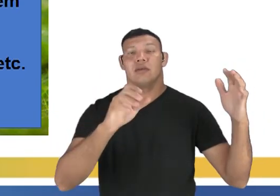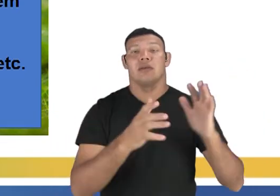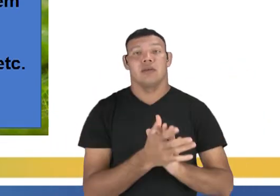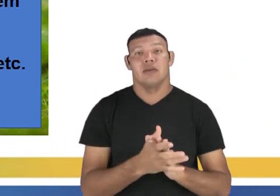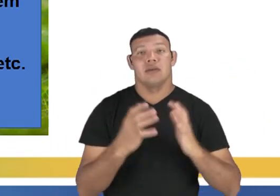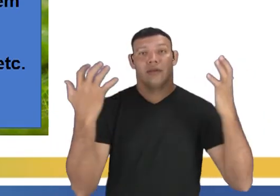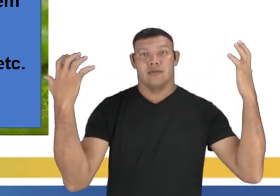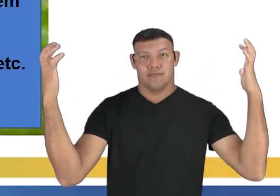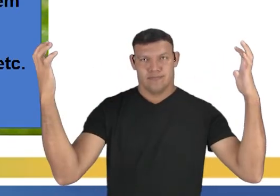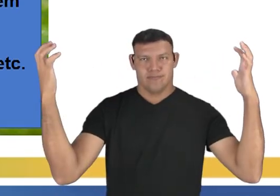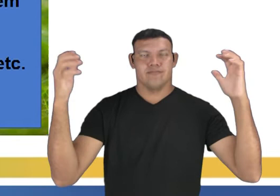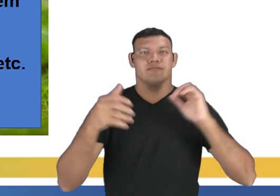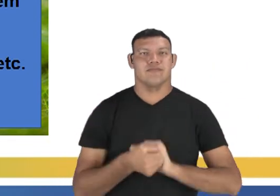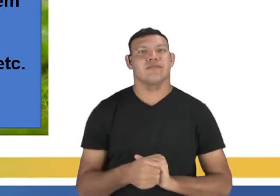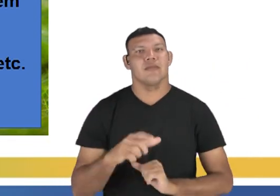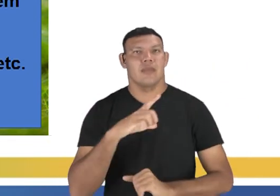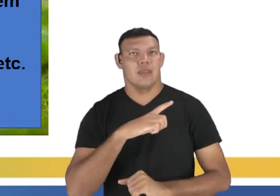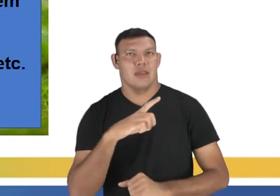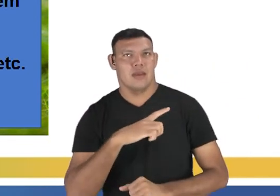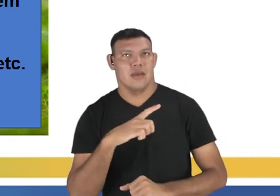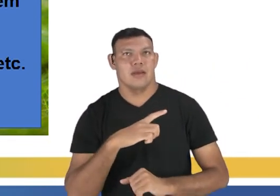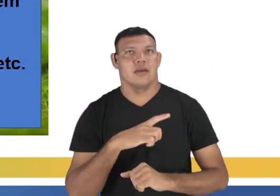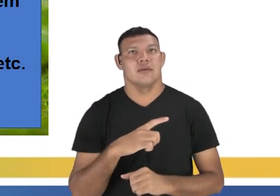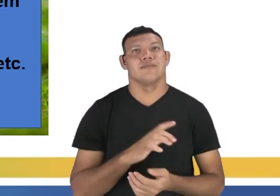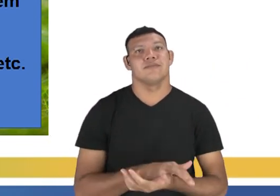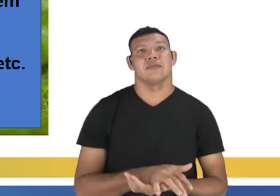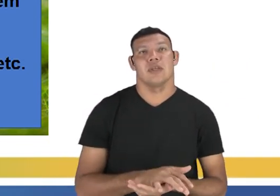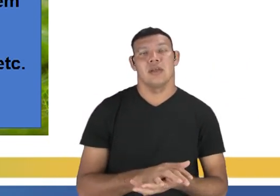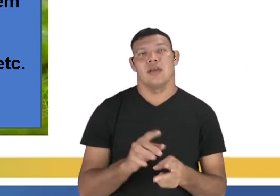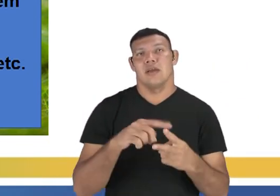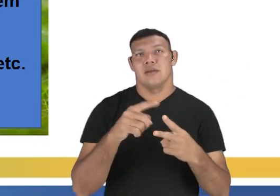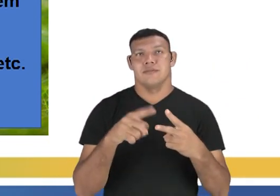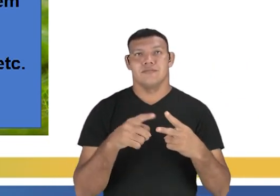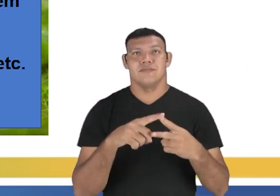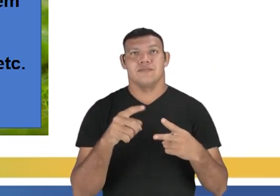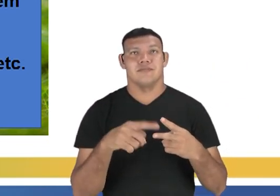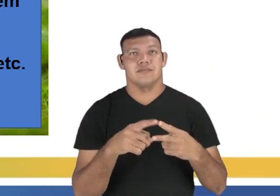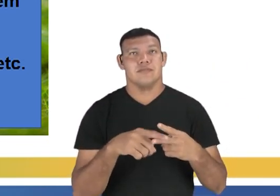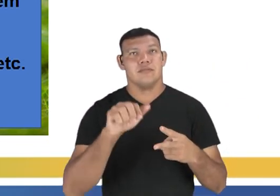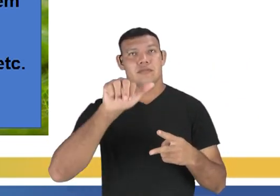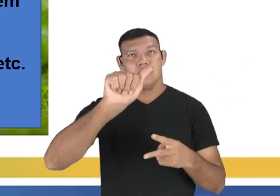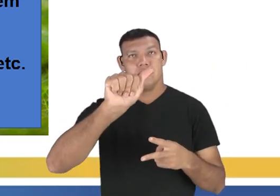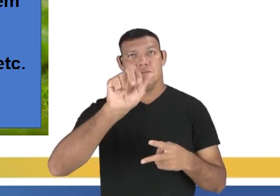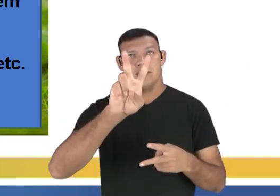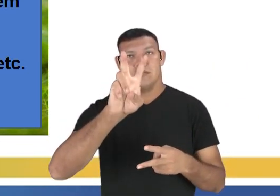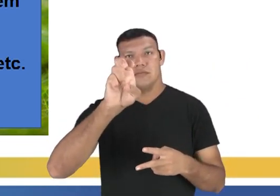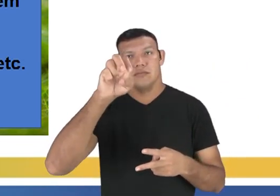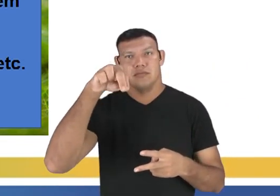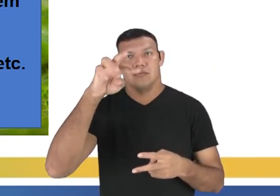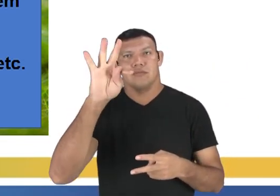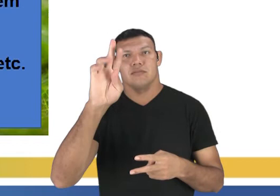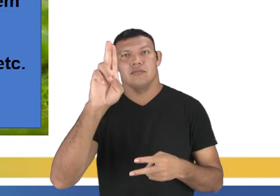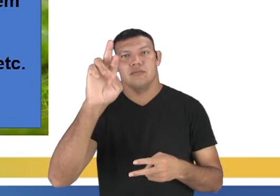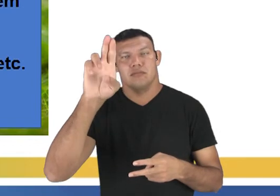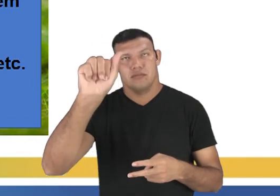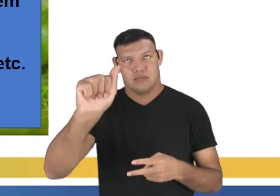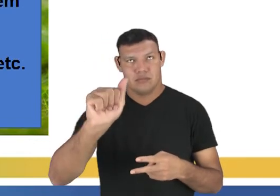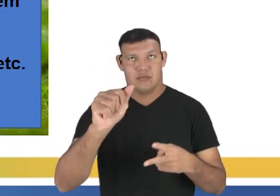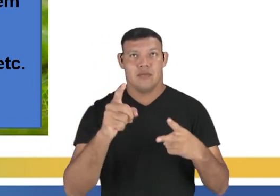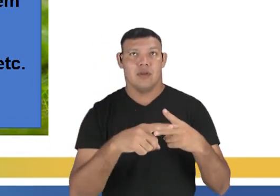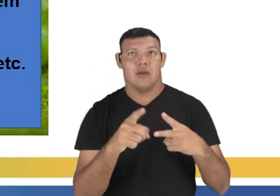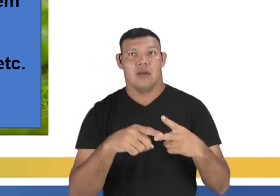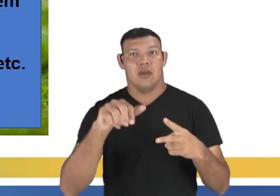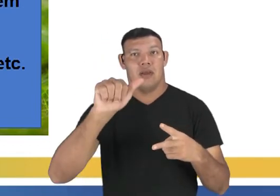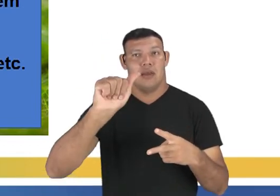modalidades. Eu tenho os esportes radicais de aventura e os esportes radicais de ação. Os de aventura, galerinha,